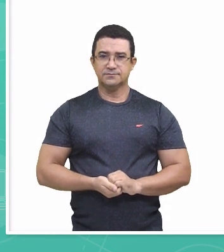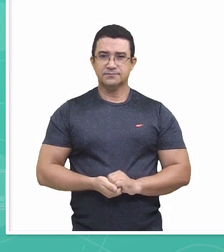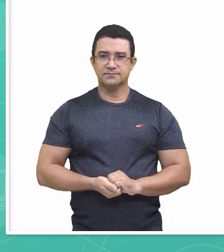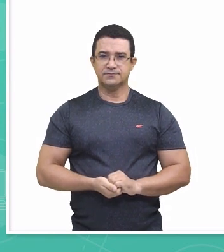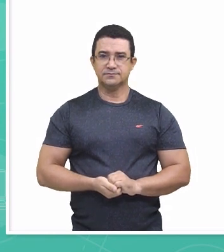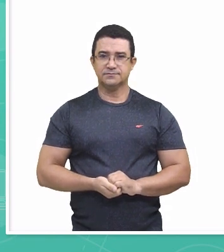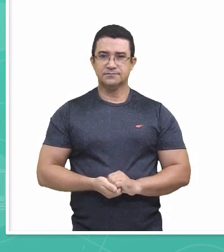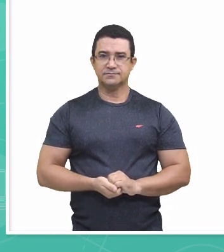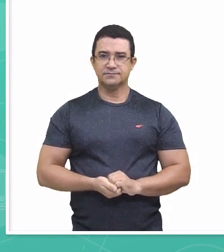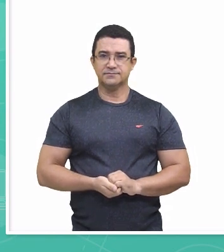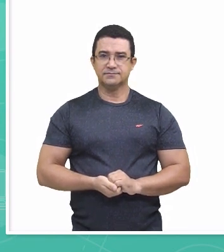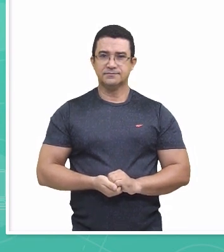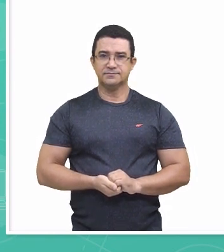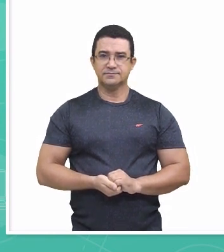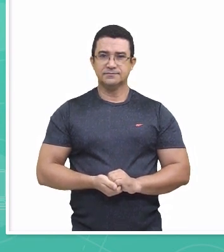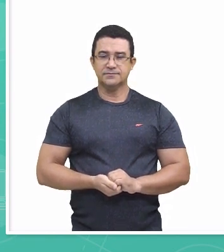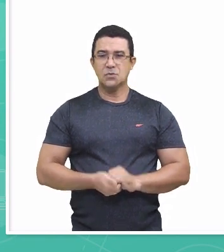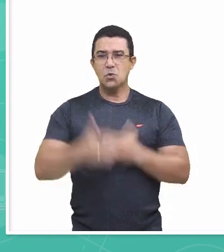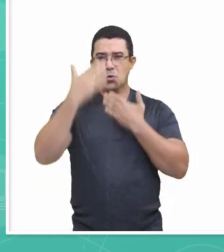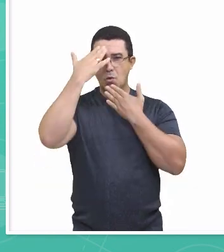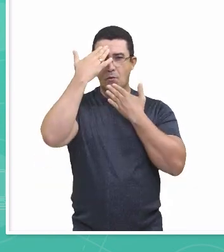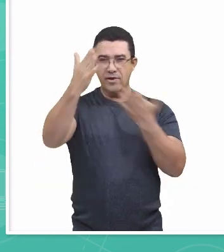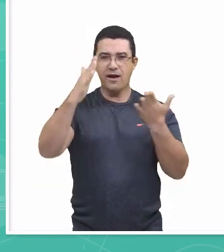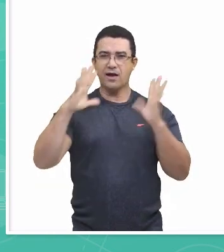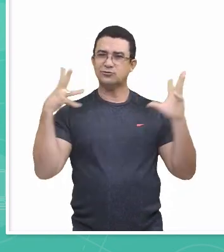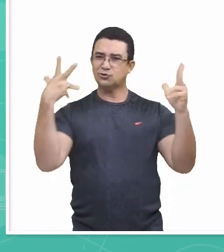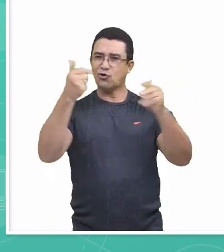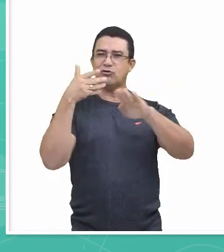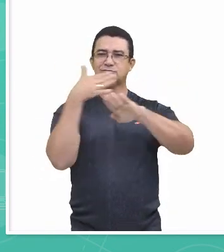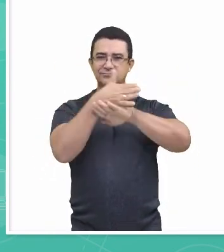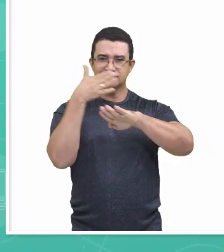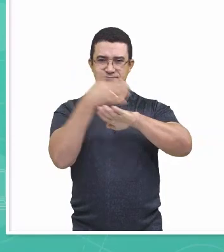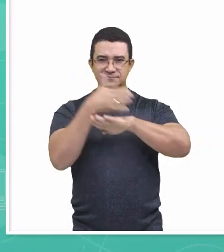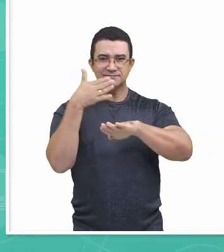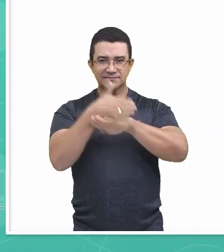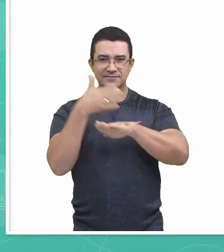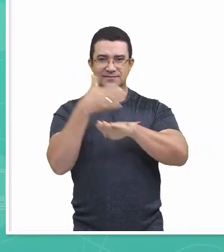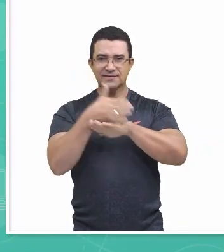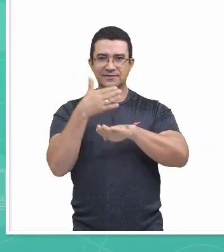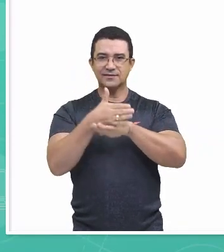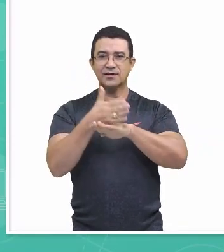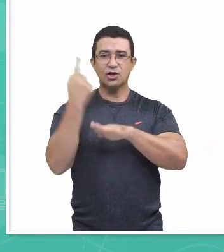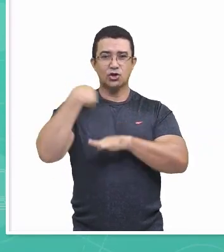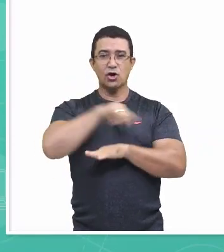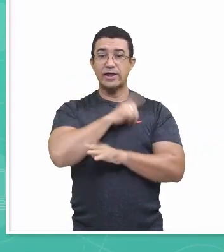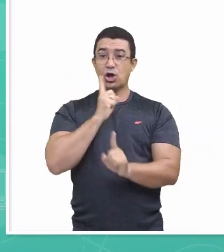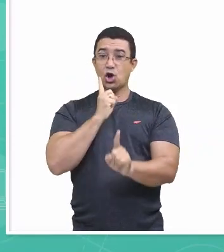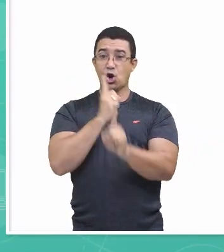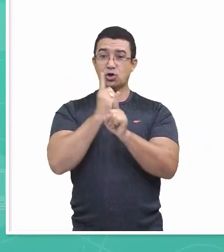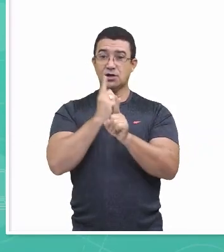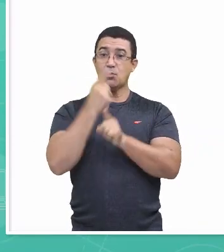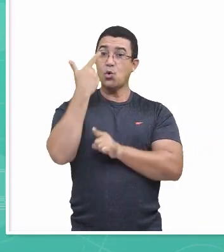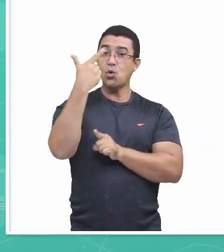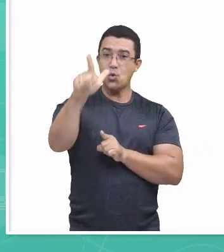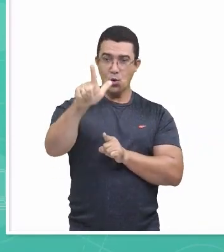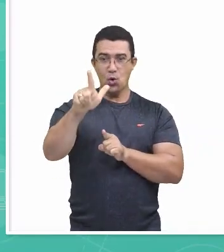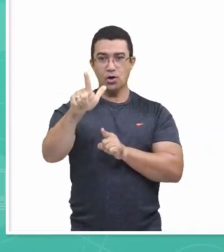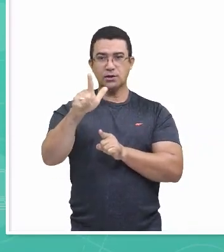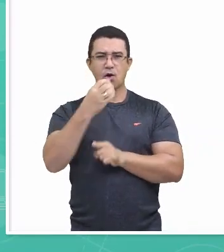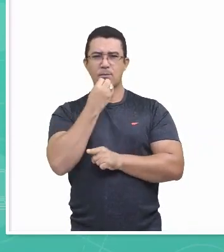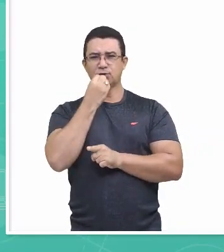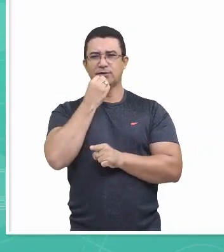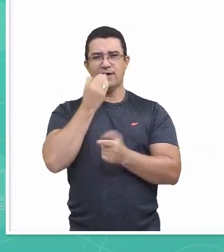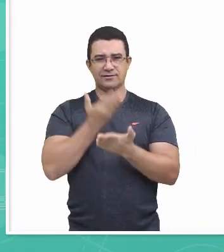aí. Muito bem. Obrigado pela participação de vocês. E nós nos encontramos em uma outra